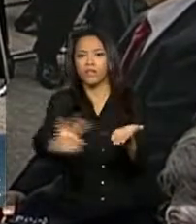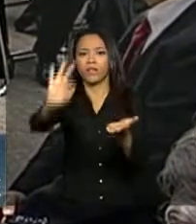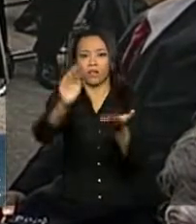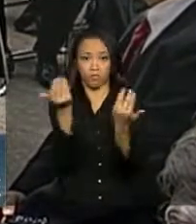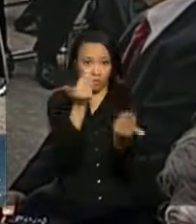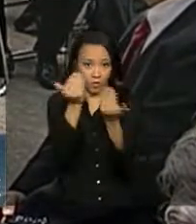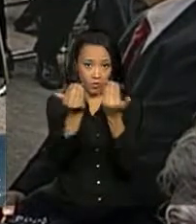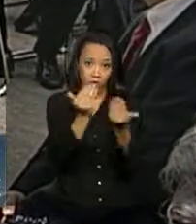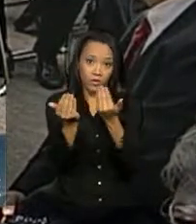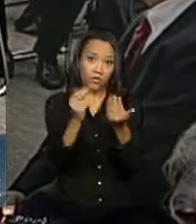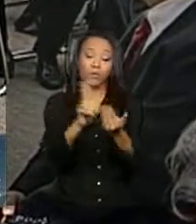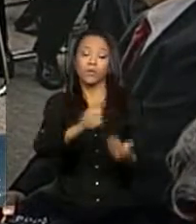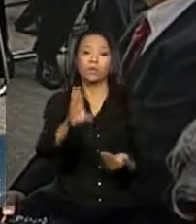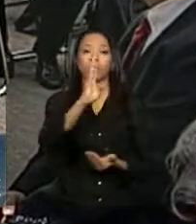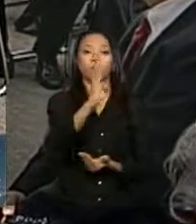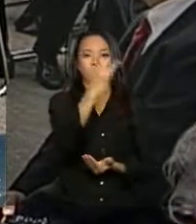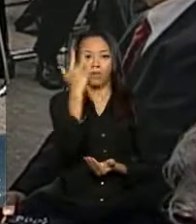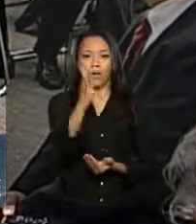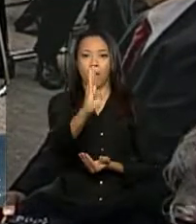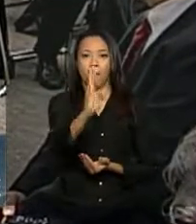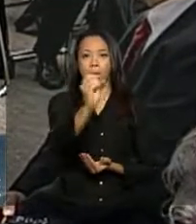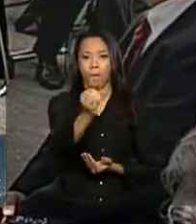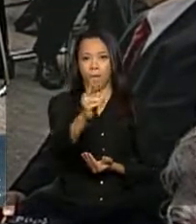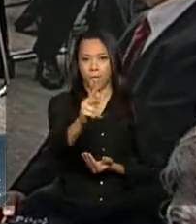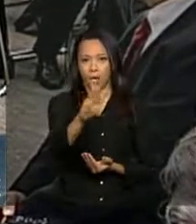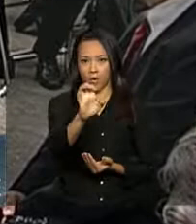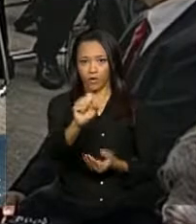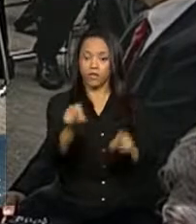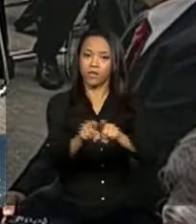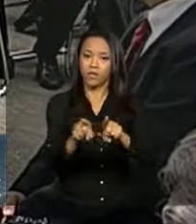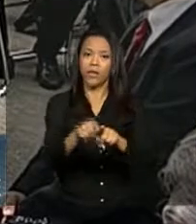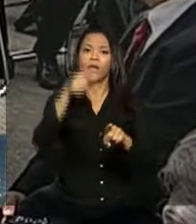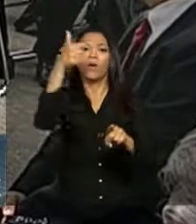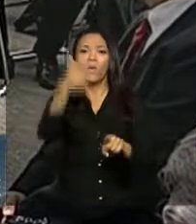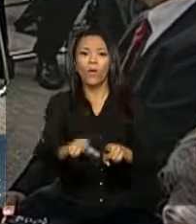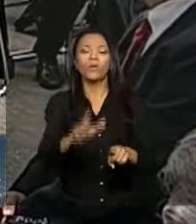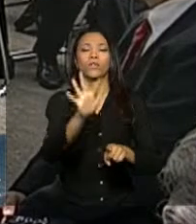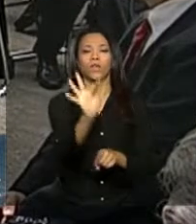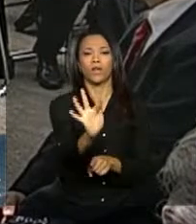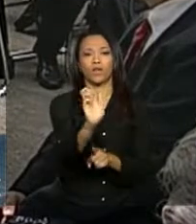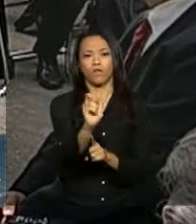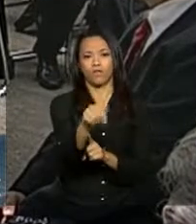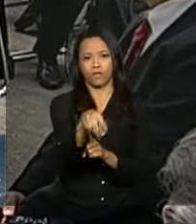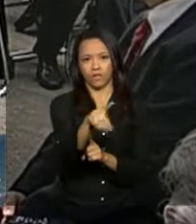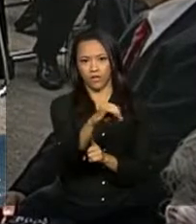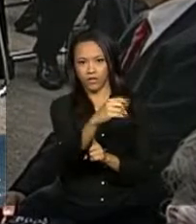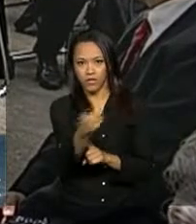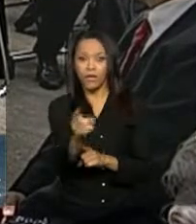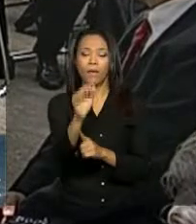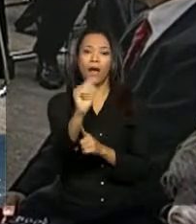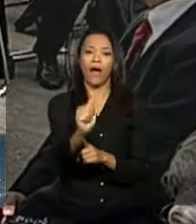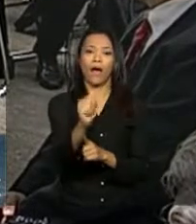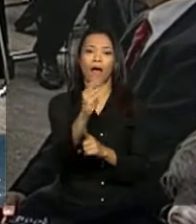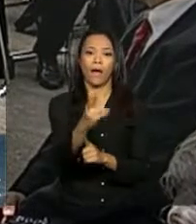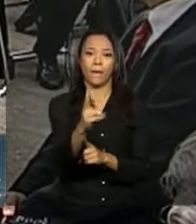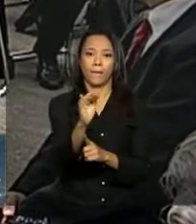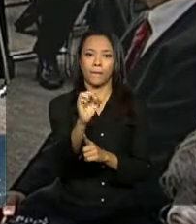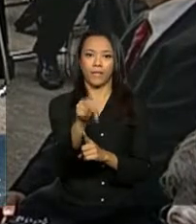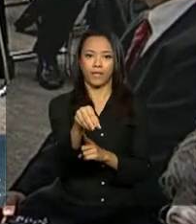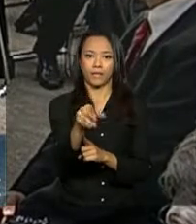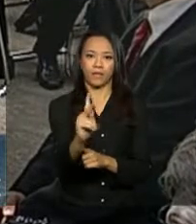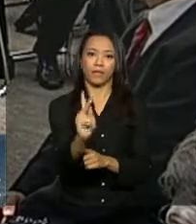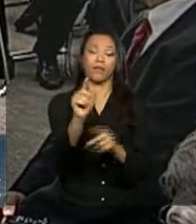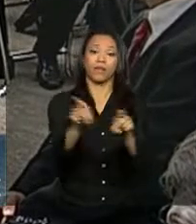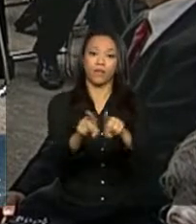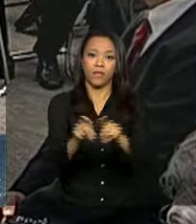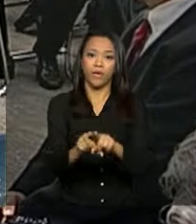borges fundação abrinq pelos direitos da criança e do adolescente heloísa helena silva de oliveira